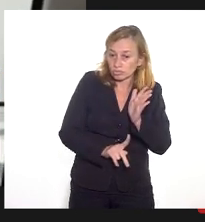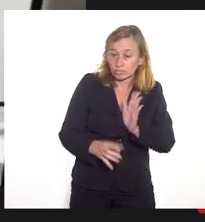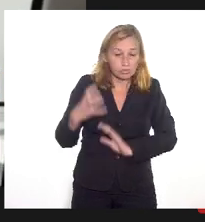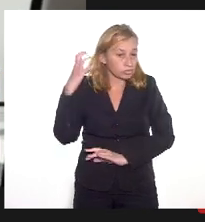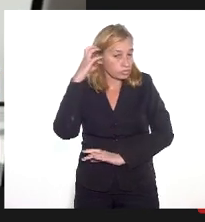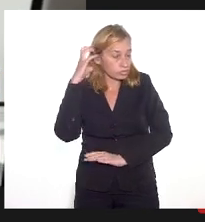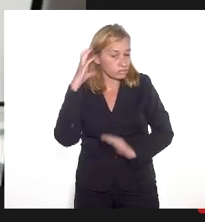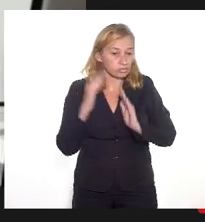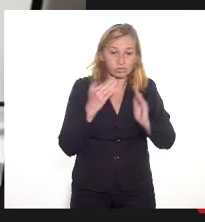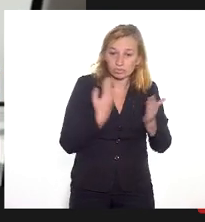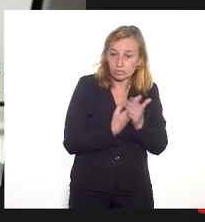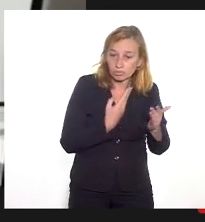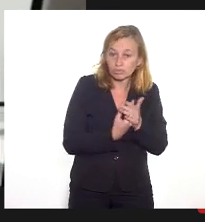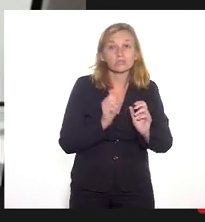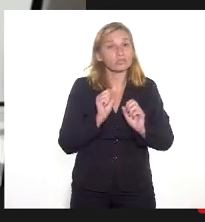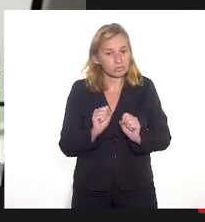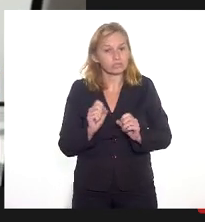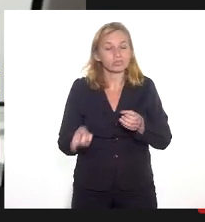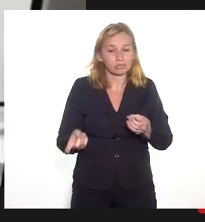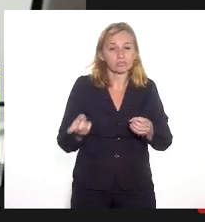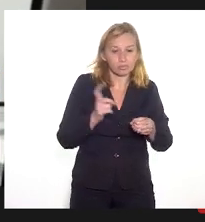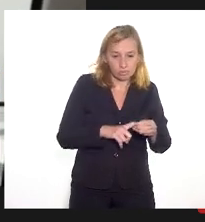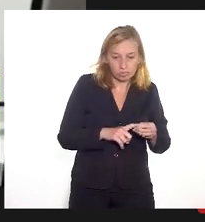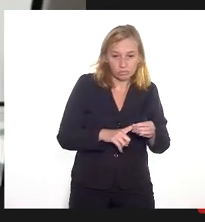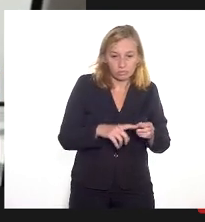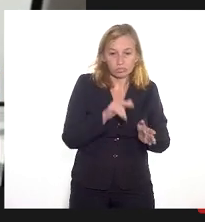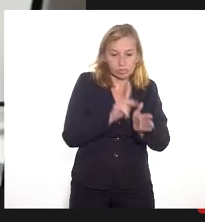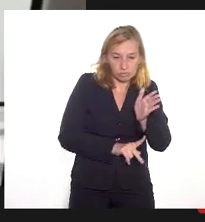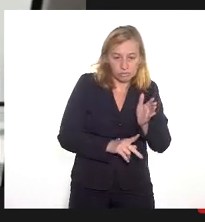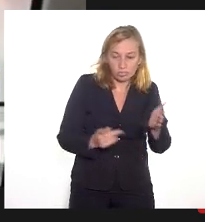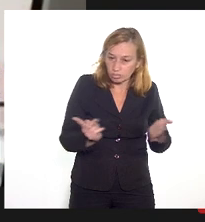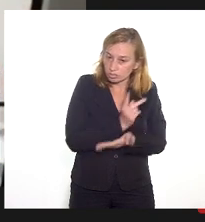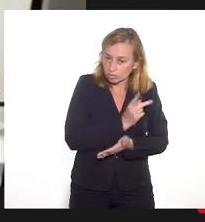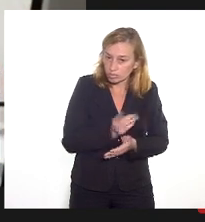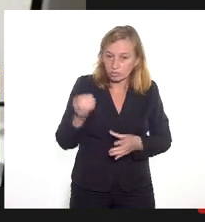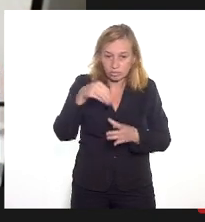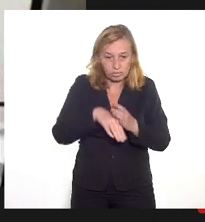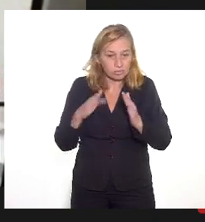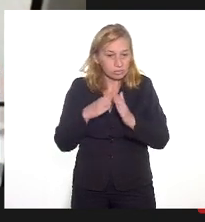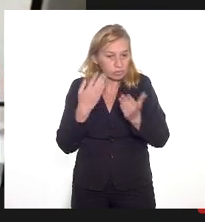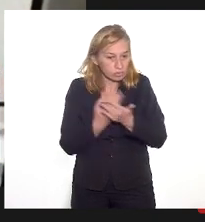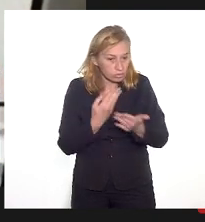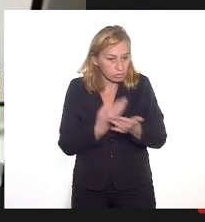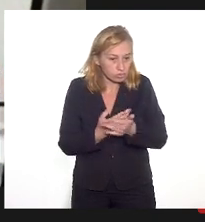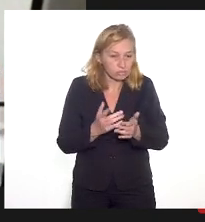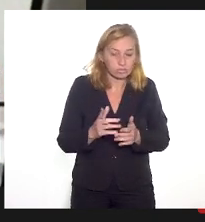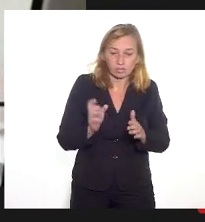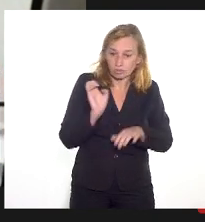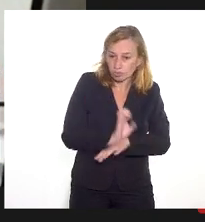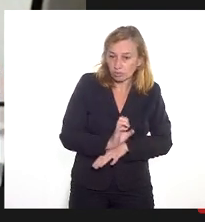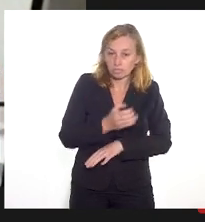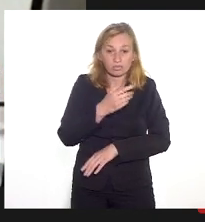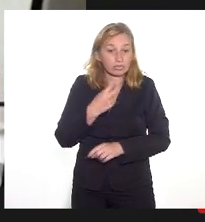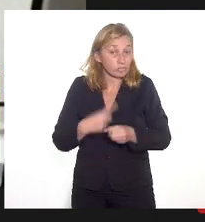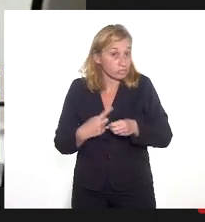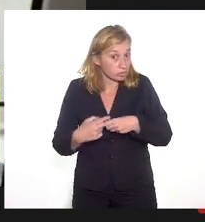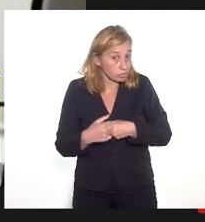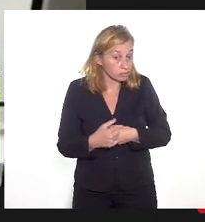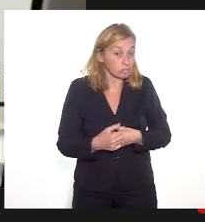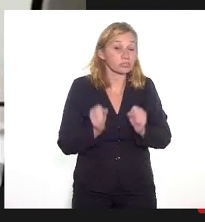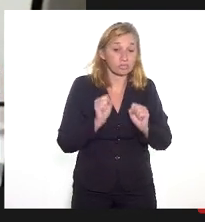um projeto que poderia voltar a acontecer nas escolas estaduais, nas escolas municipais.